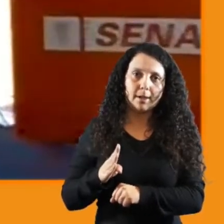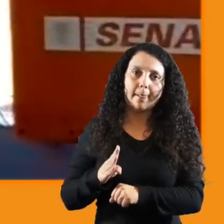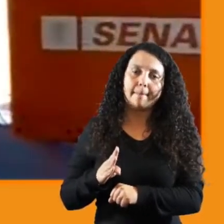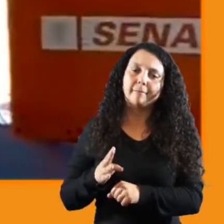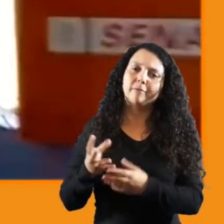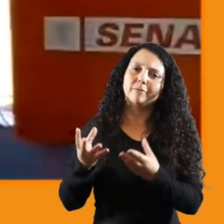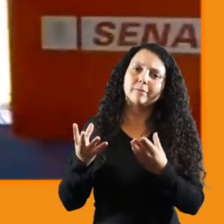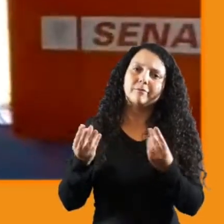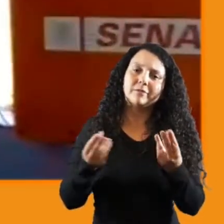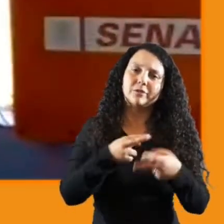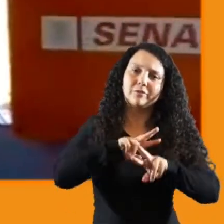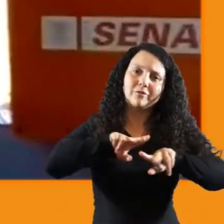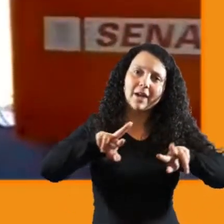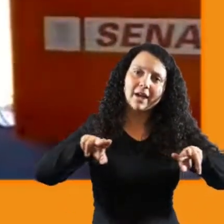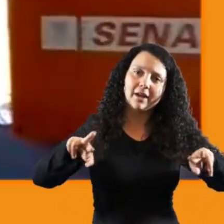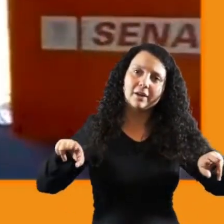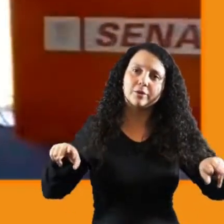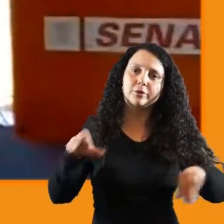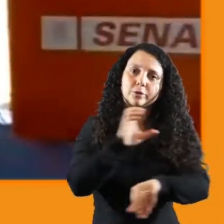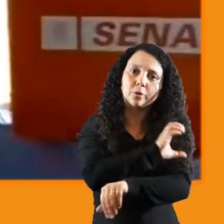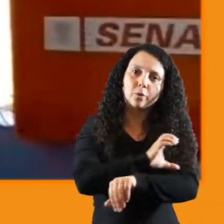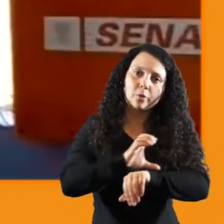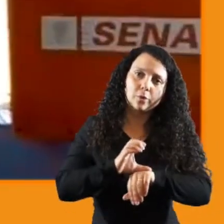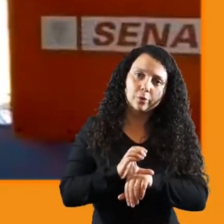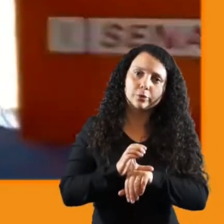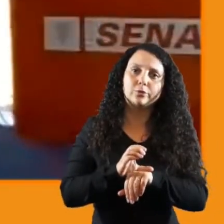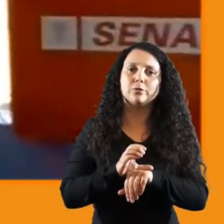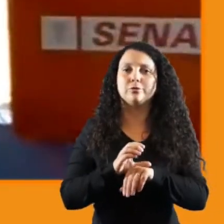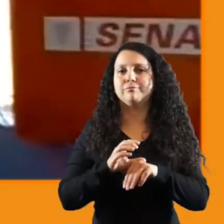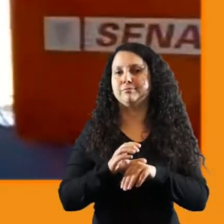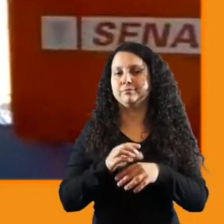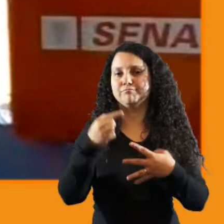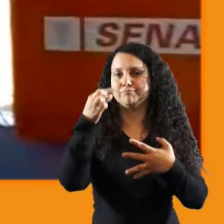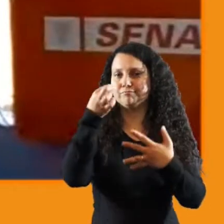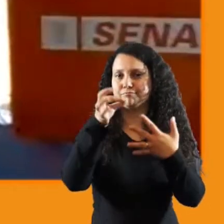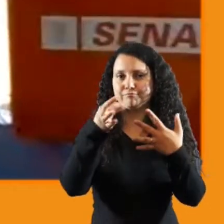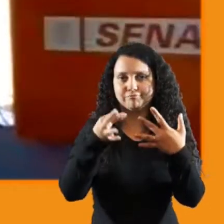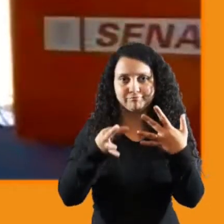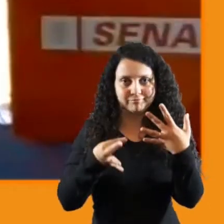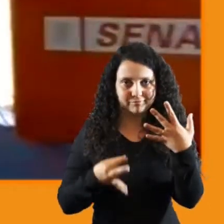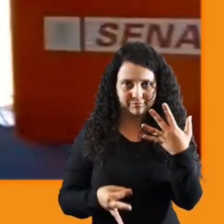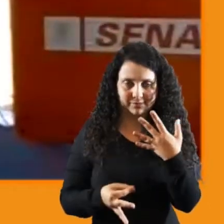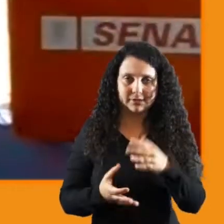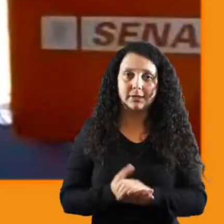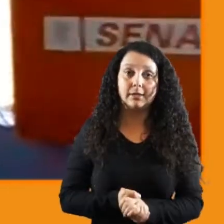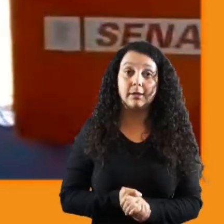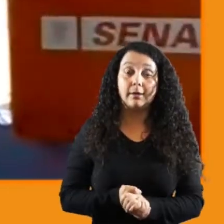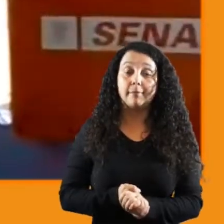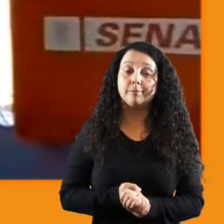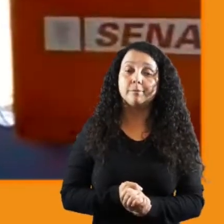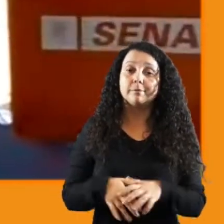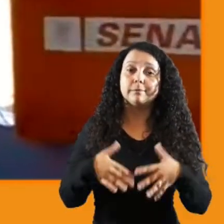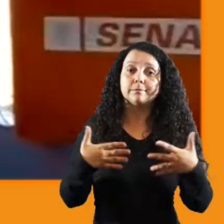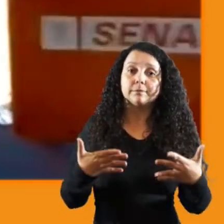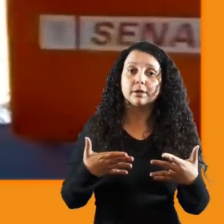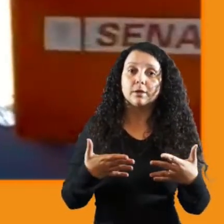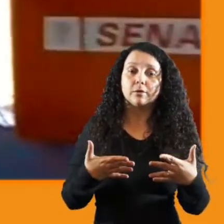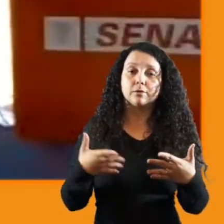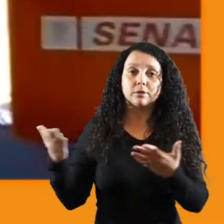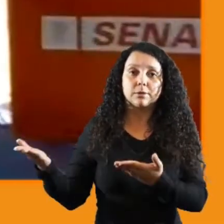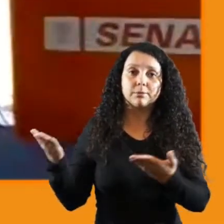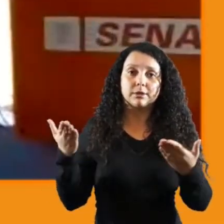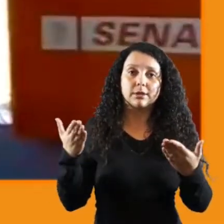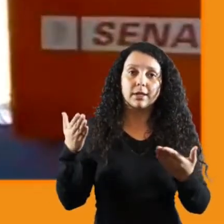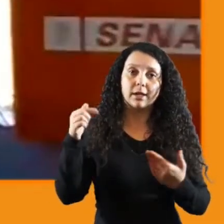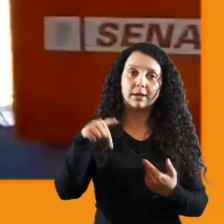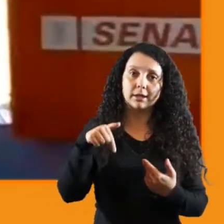aperfeiçoamento, qualificação, aprendizagem industrial, entre outros. Muito bem, hoje nós estamos aqui para falar um pouquinho